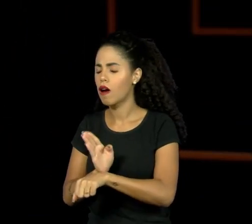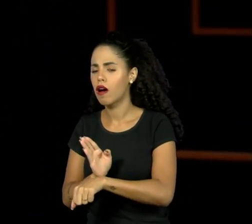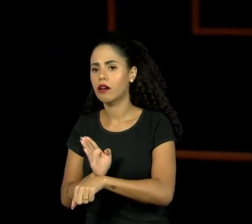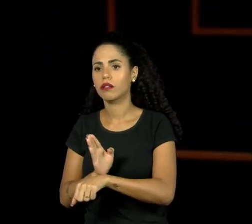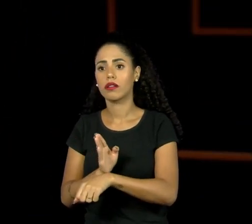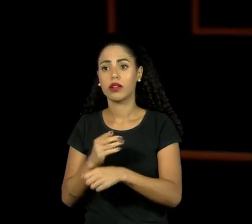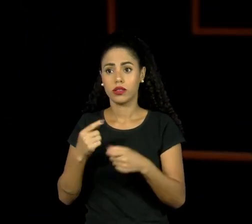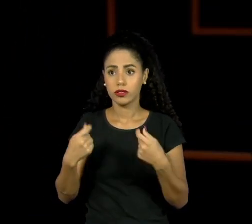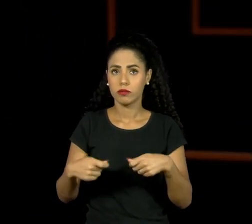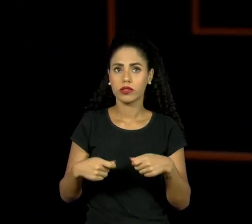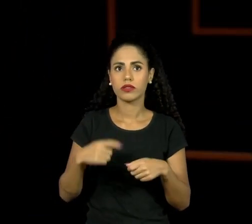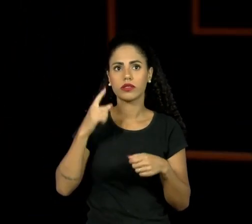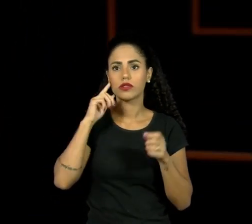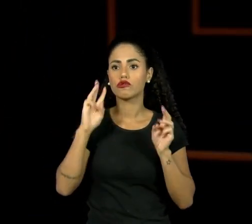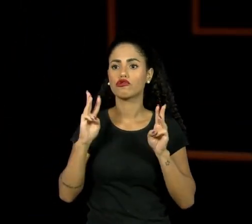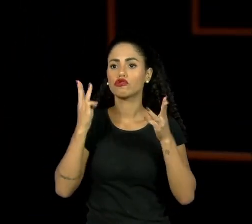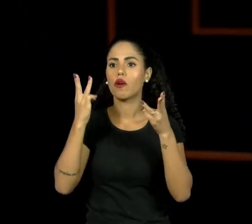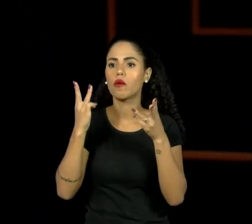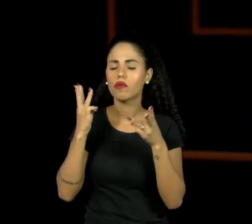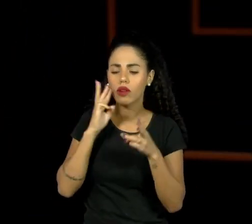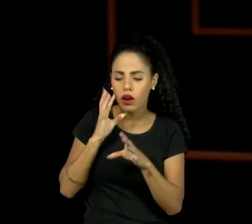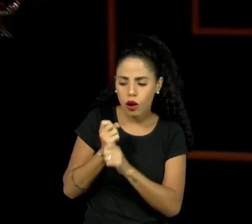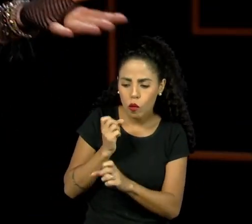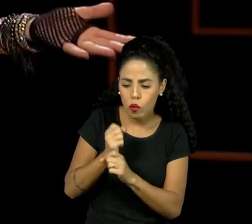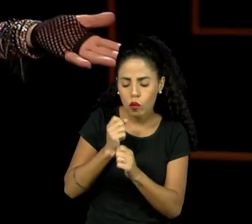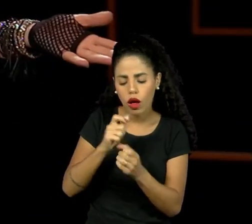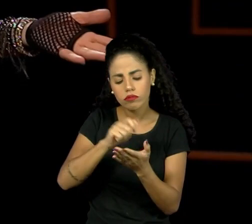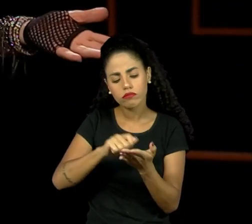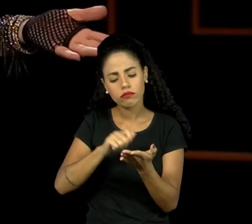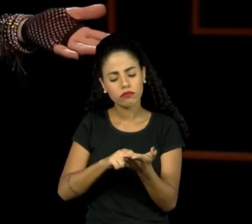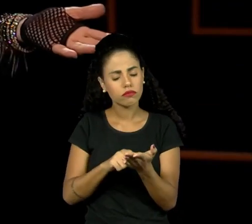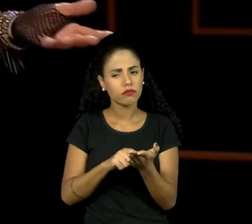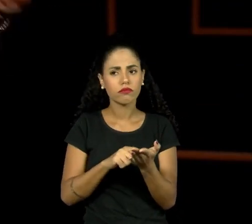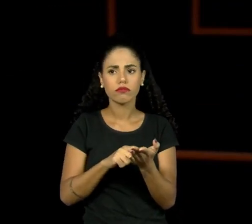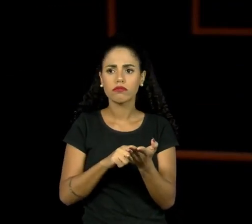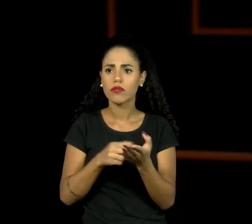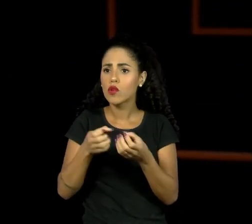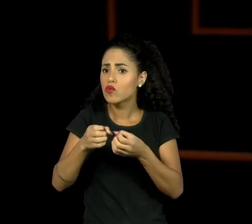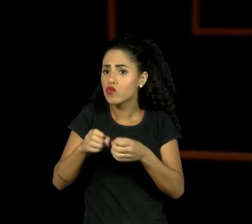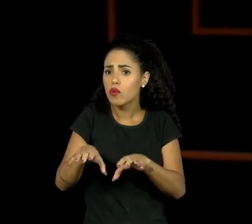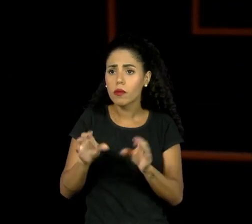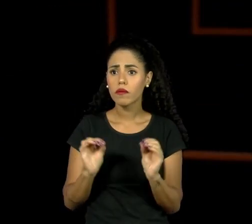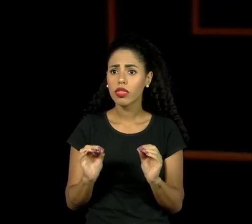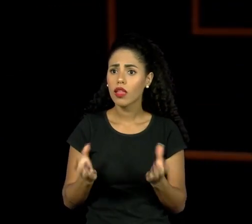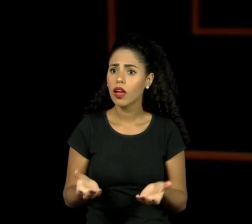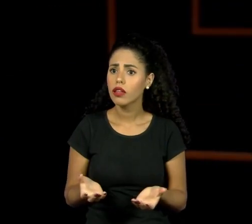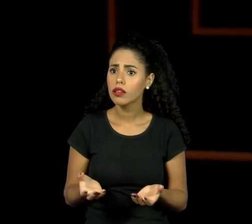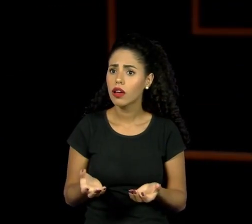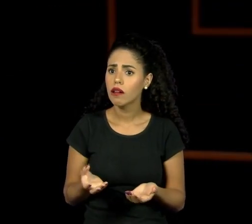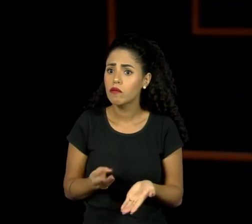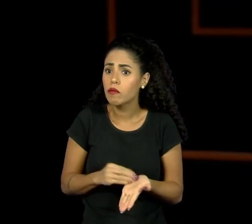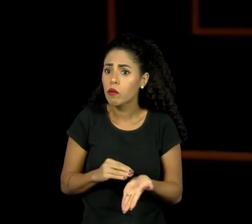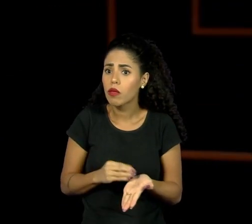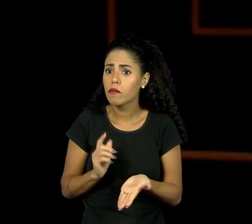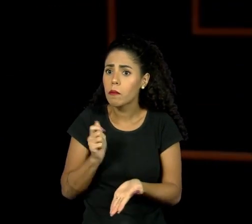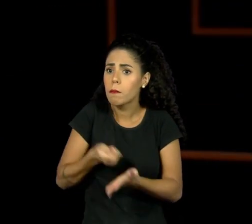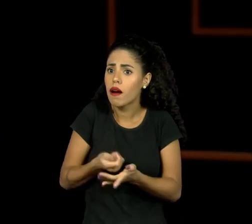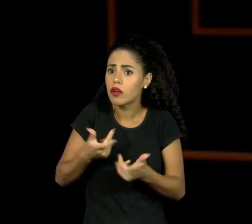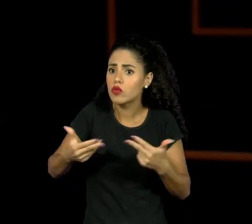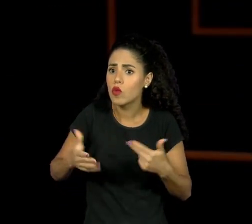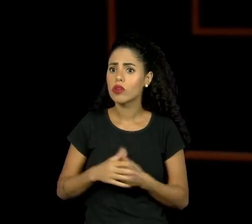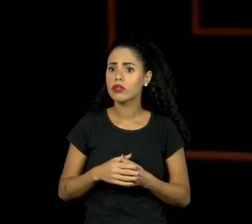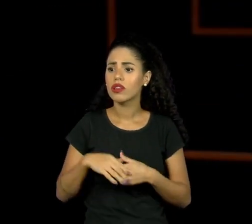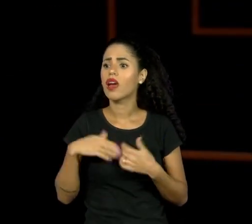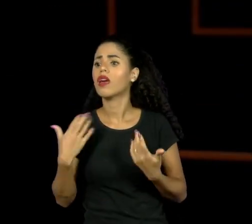show, eu ia lá fazer a conta. Não sobrava nada. Eu falei, eu não vou fazer, não vamos, porque vai sobrar. Eu falei, não vai sobrar, vai, não